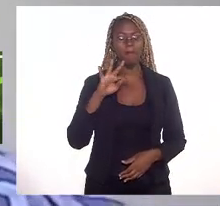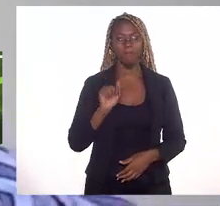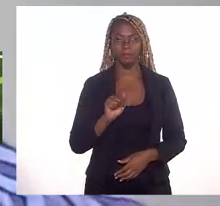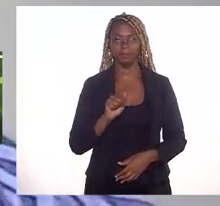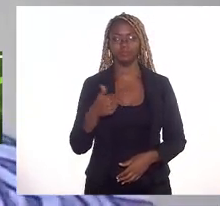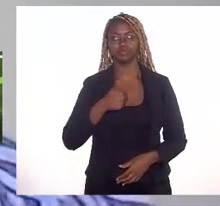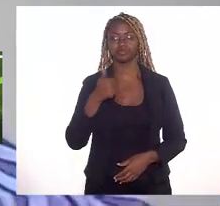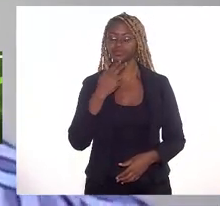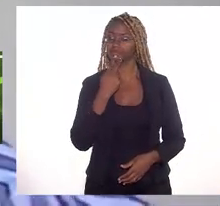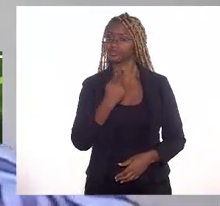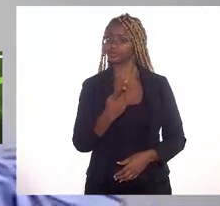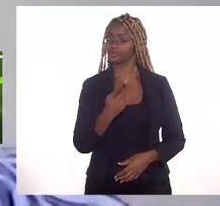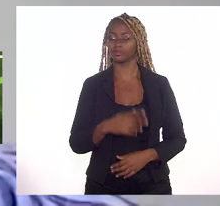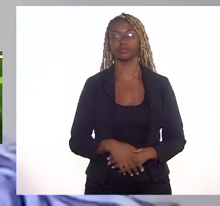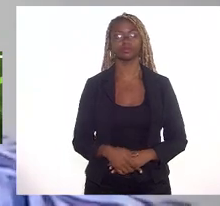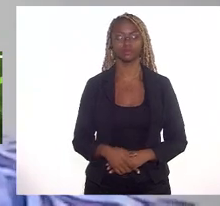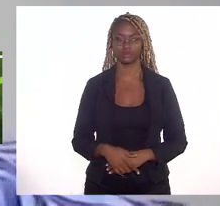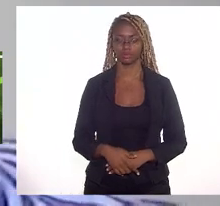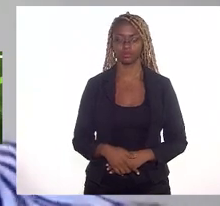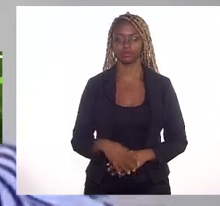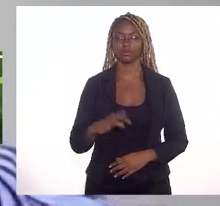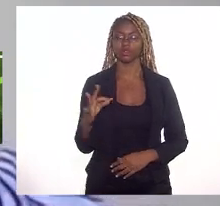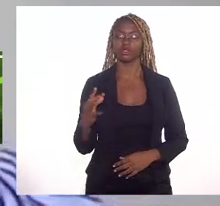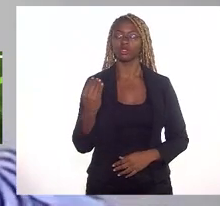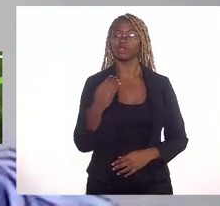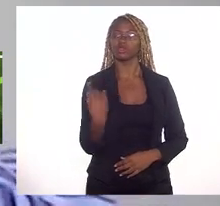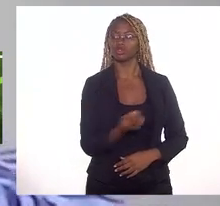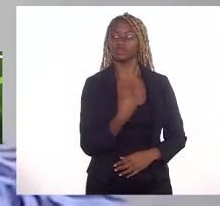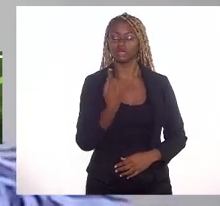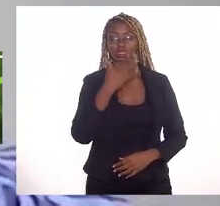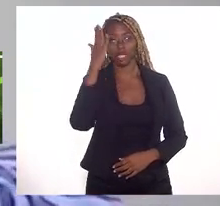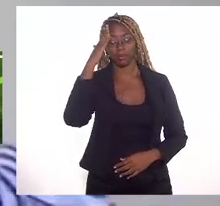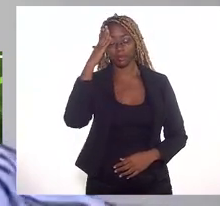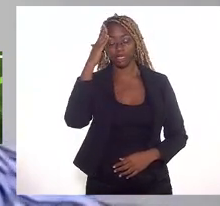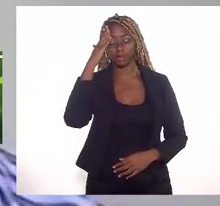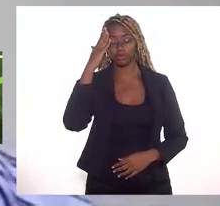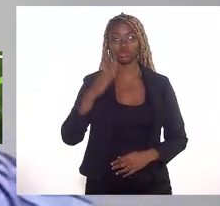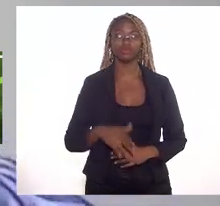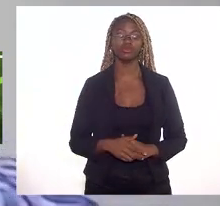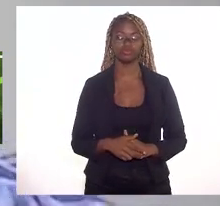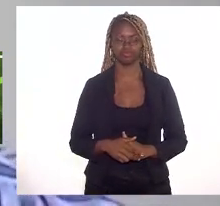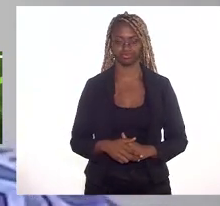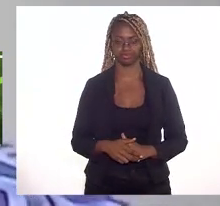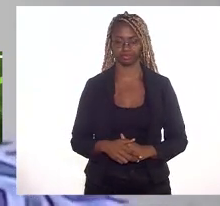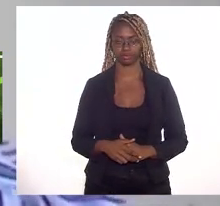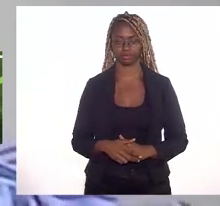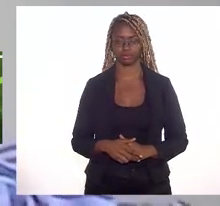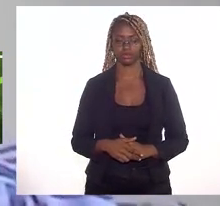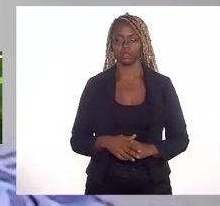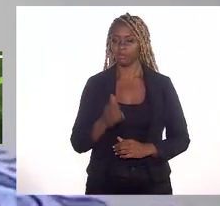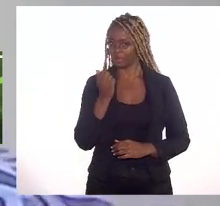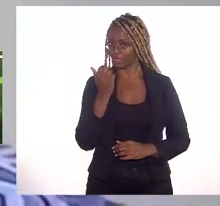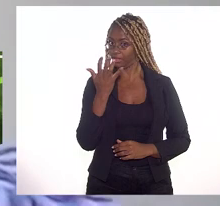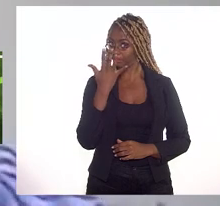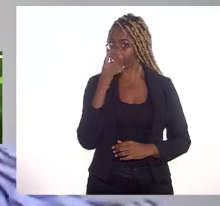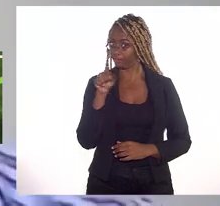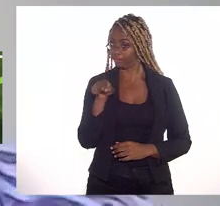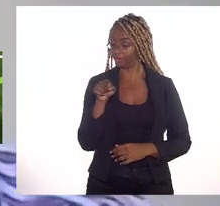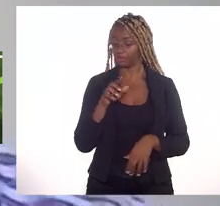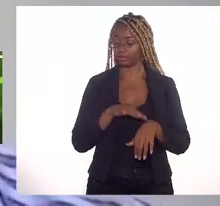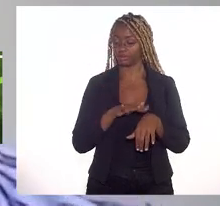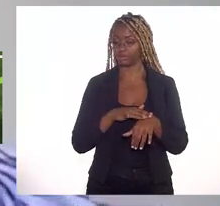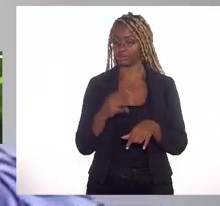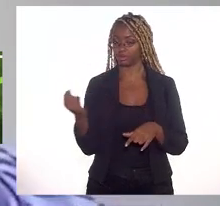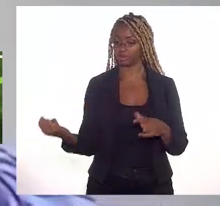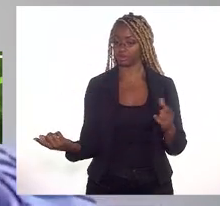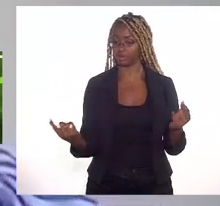primeiro para dizer o seguinte, né, todos nós sabemos que uma chave para o enfrentamento às doenças raras